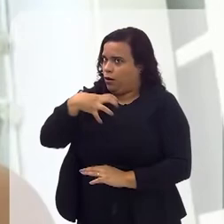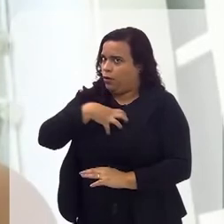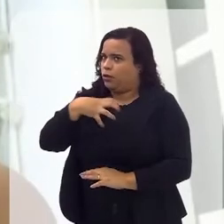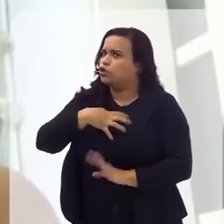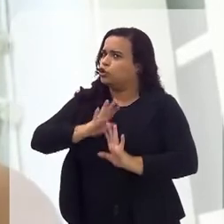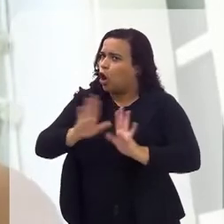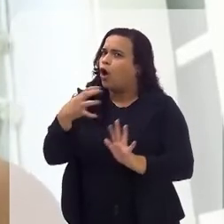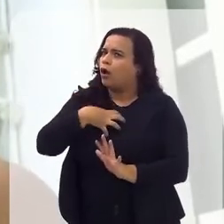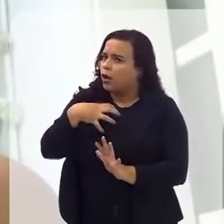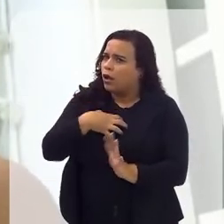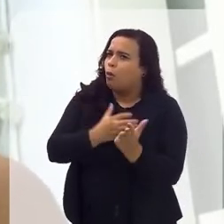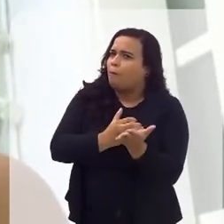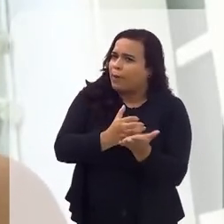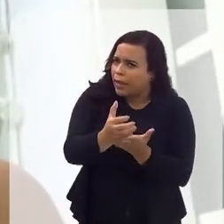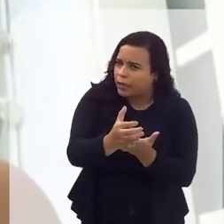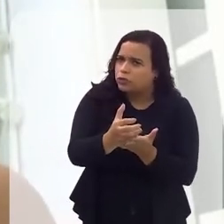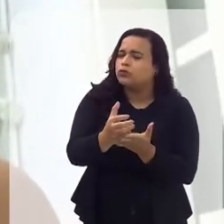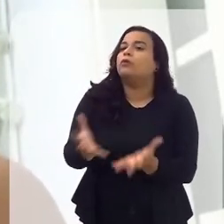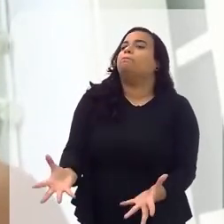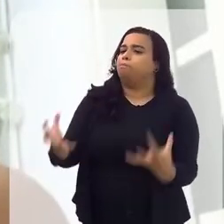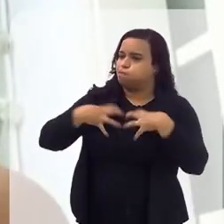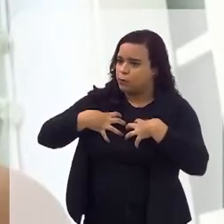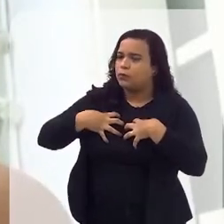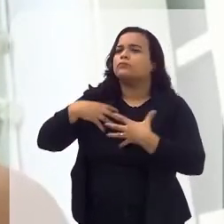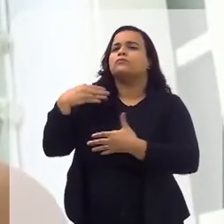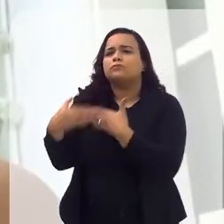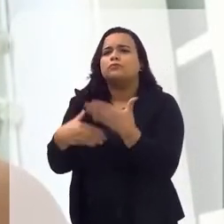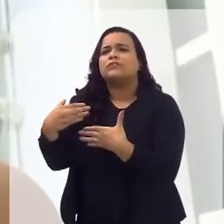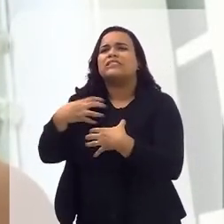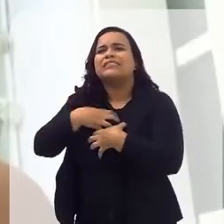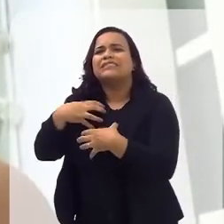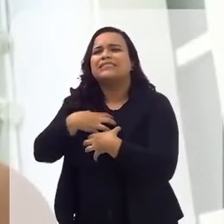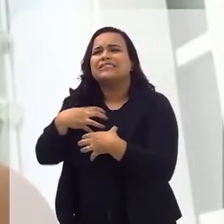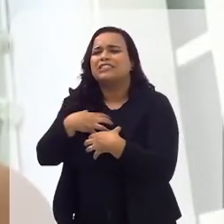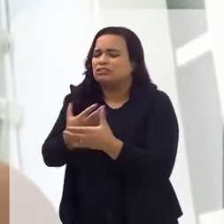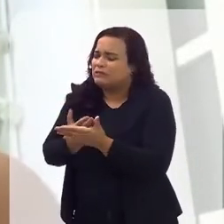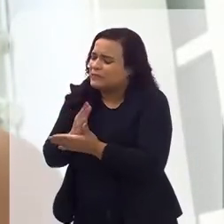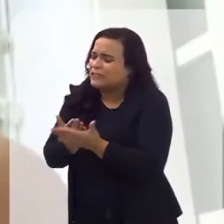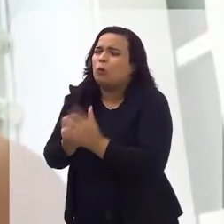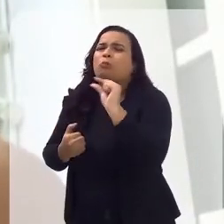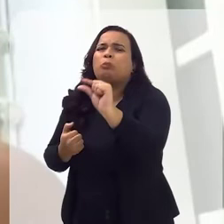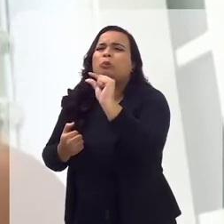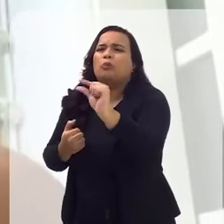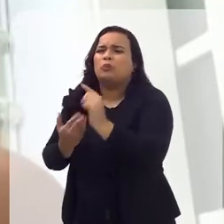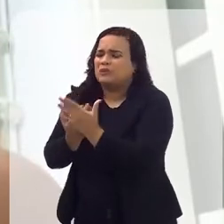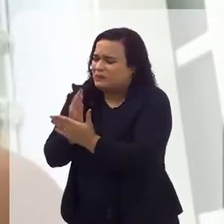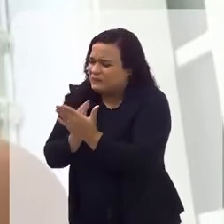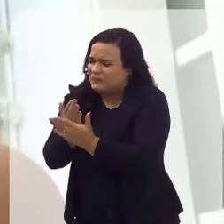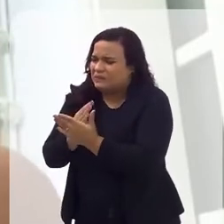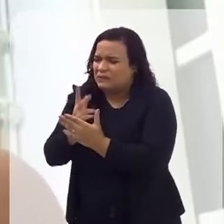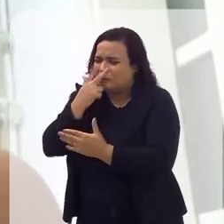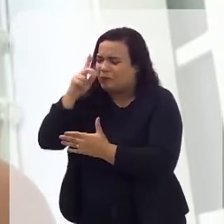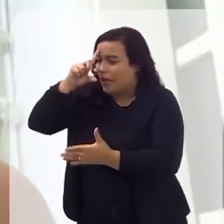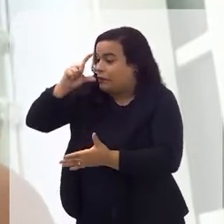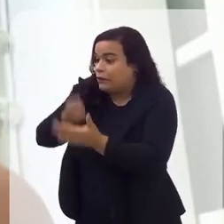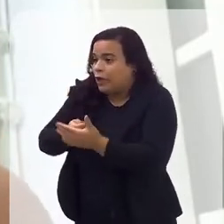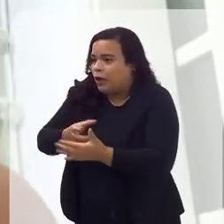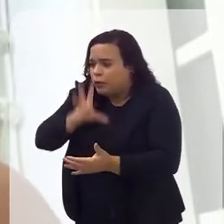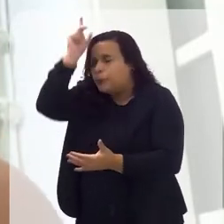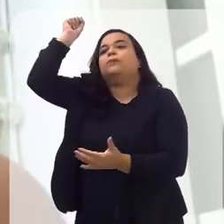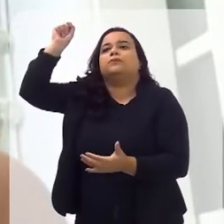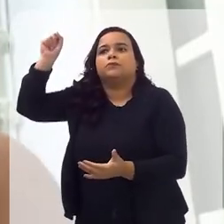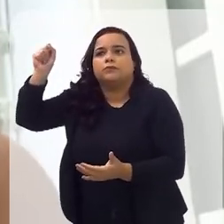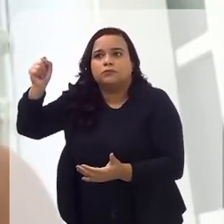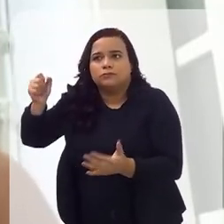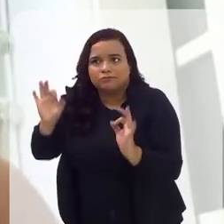durante alguns. Não, desde quando eu coloquei, eu já me sentia um pouco incomodada com essa. Foi uma decisão, de uma certa